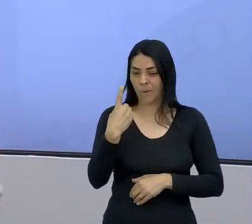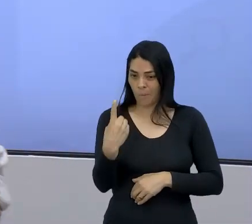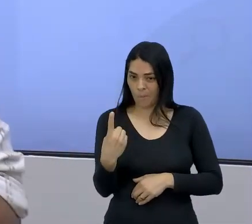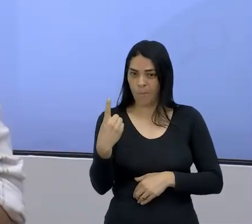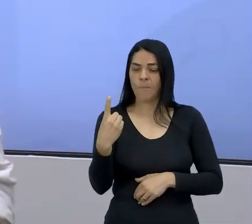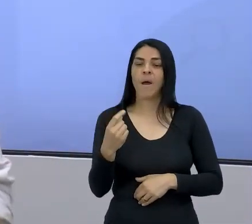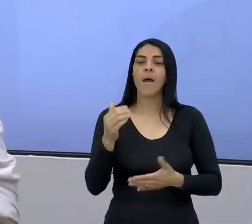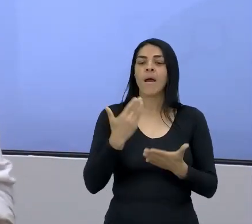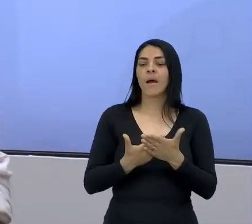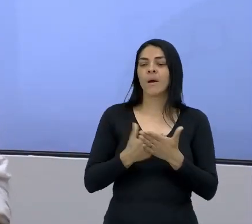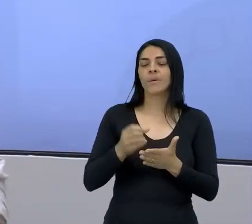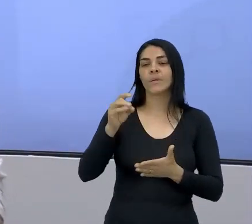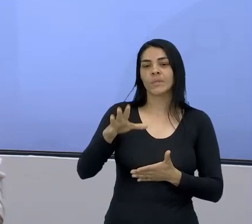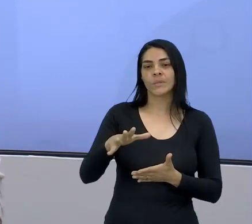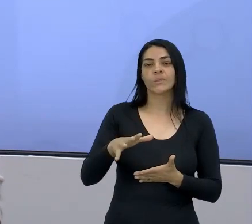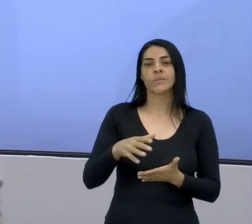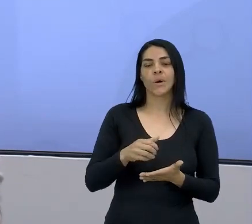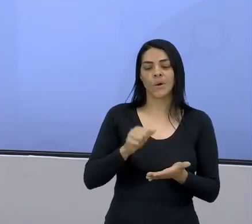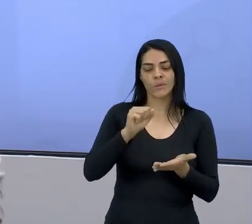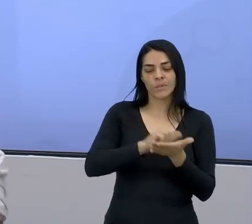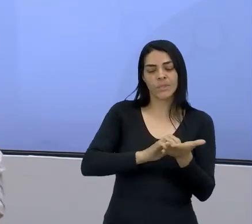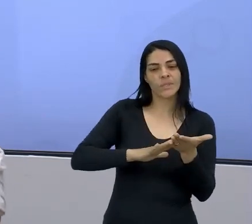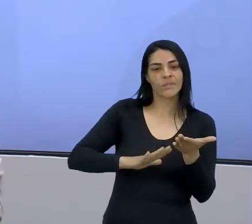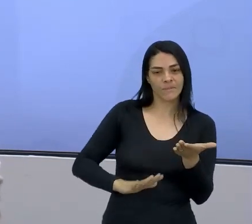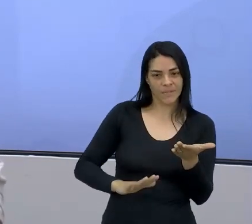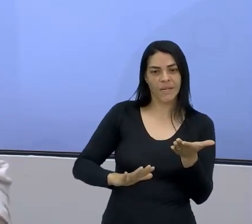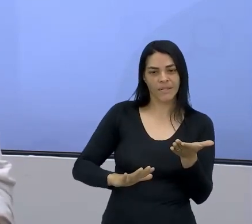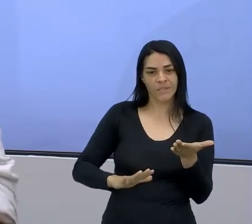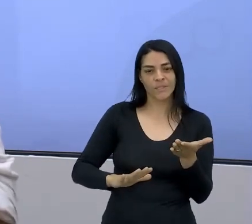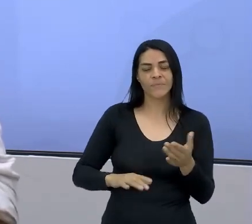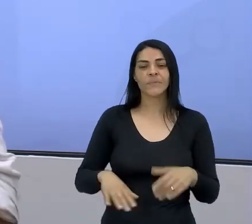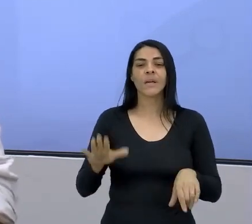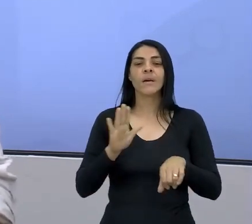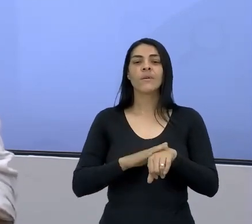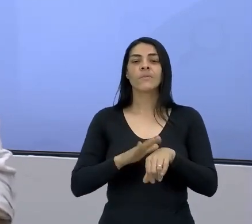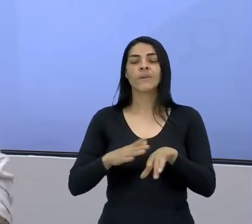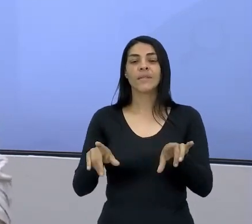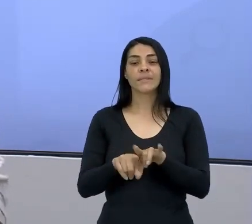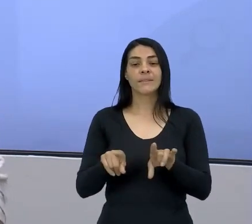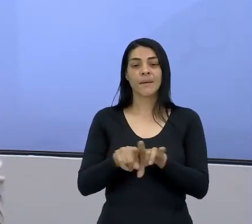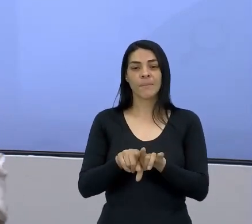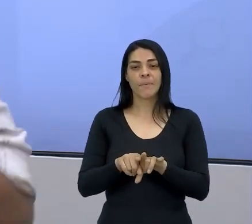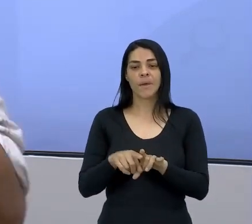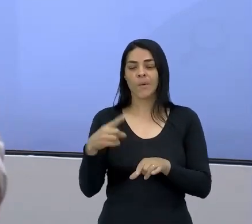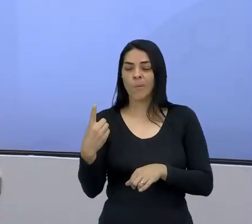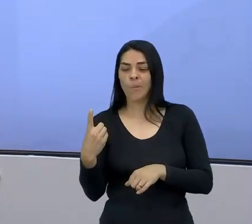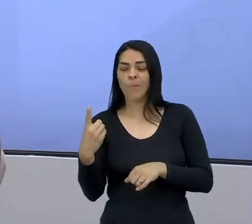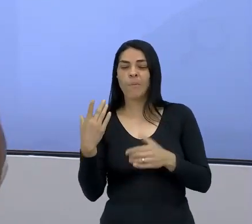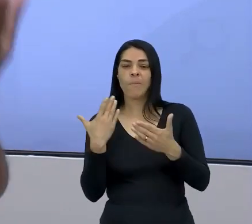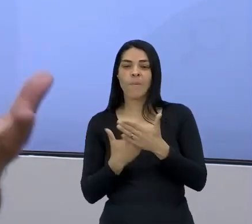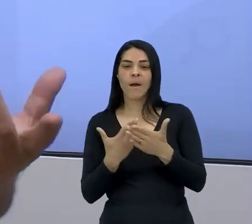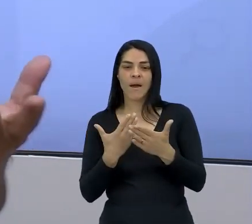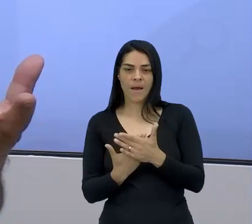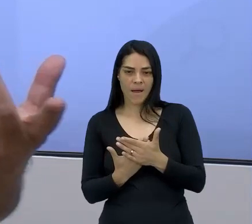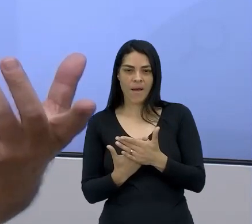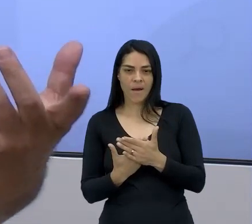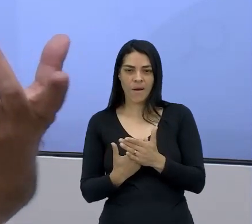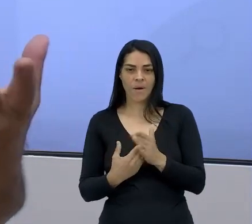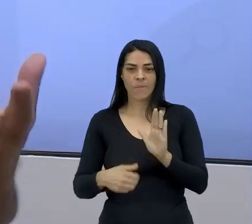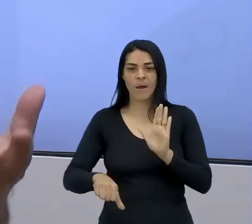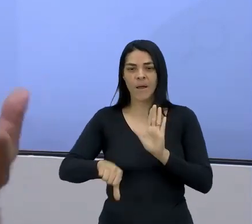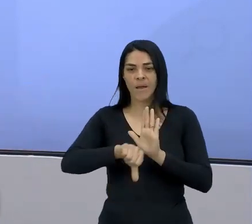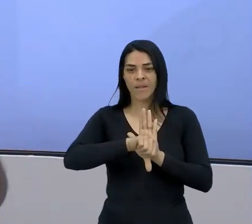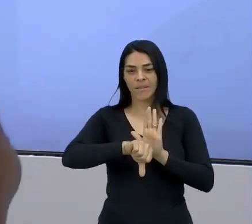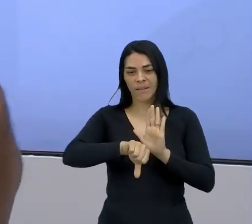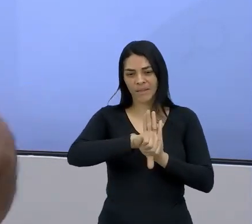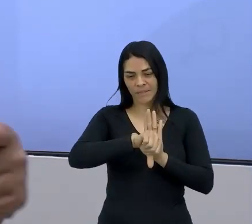fizemos aí com o professor Osmar de Sá. A gente fez aí também uma aula falando sobre a negação das